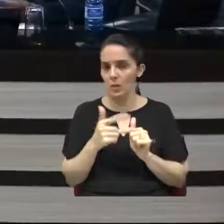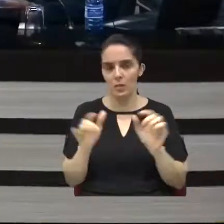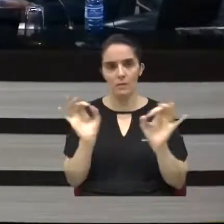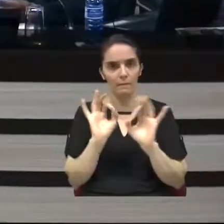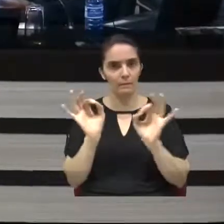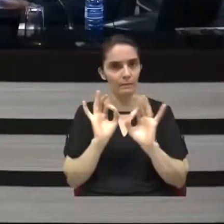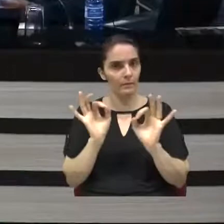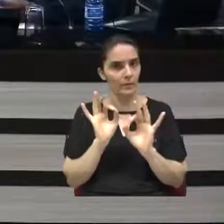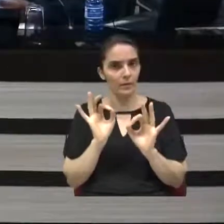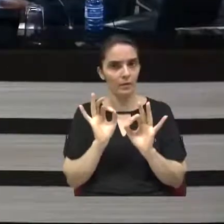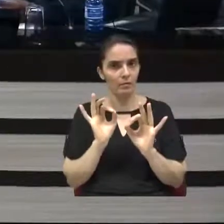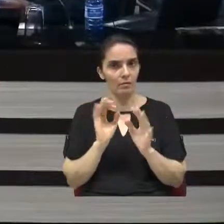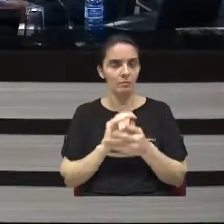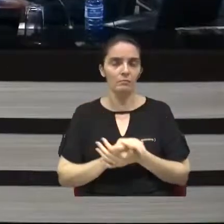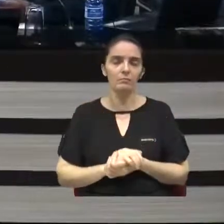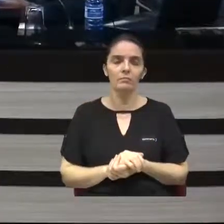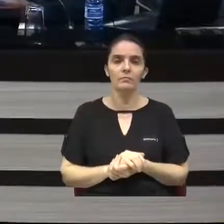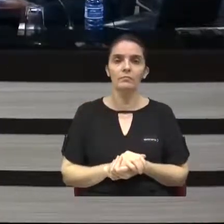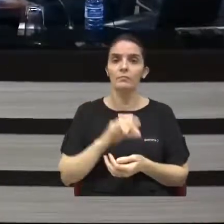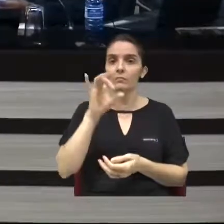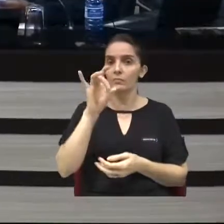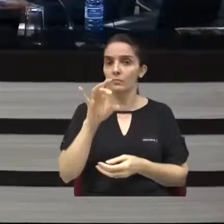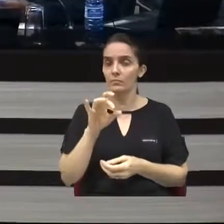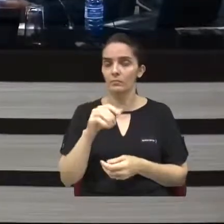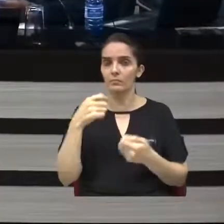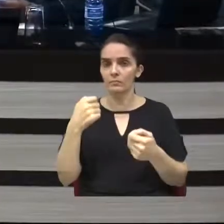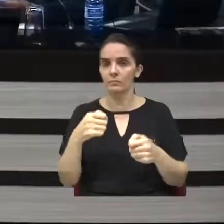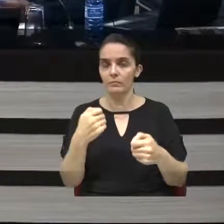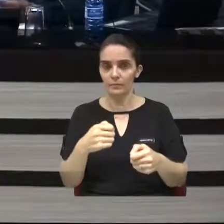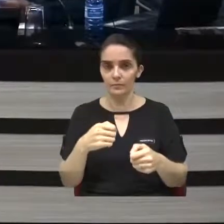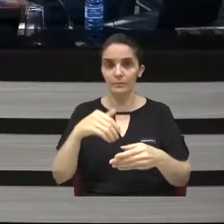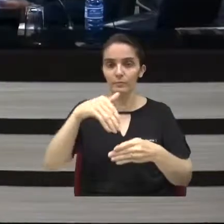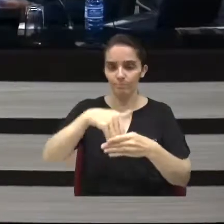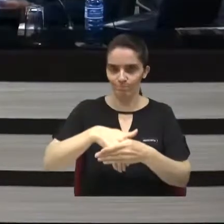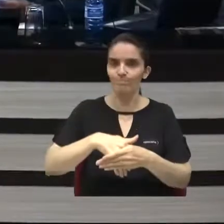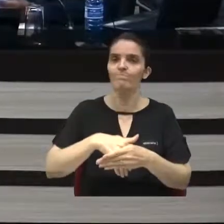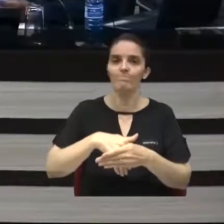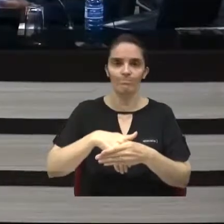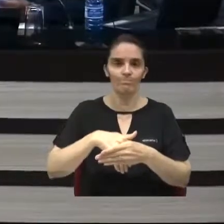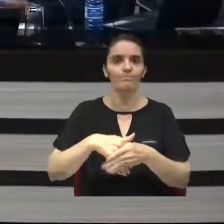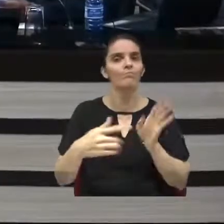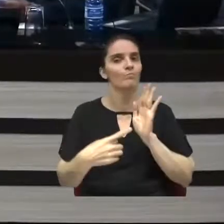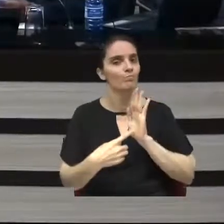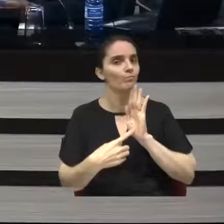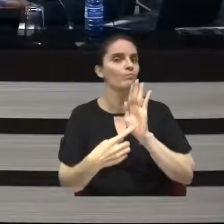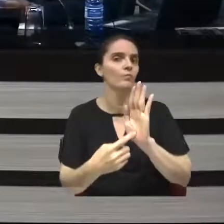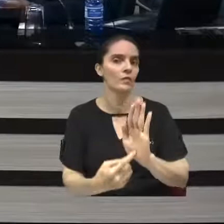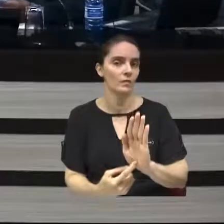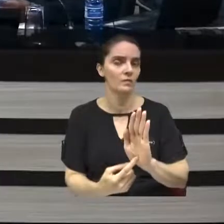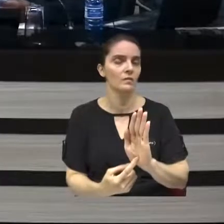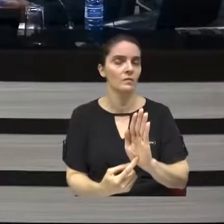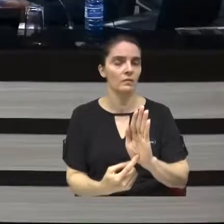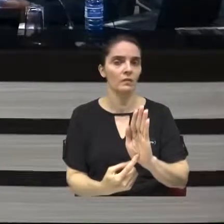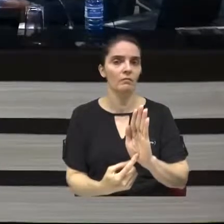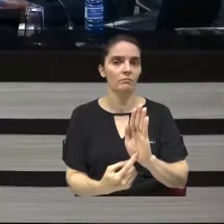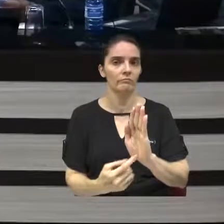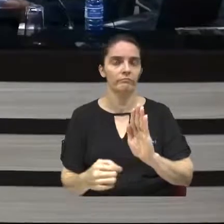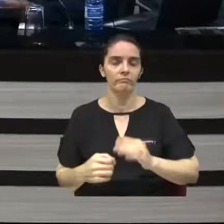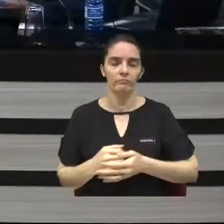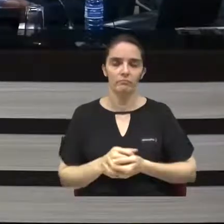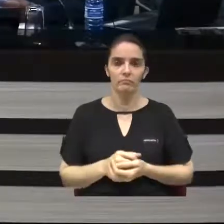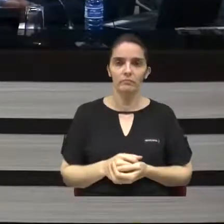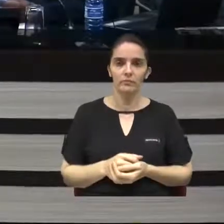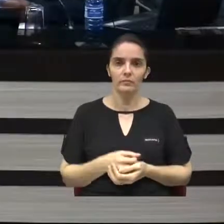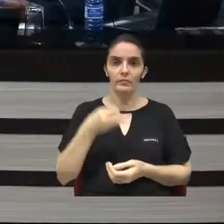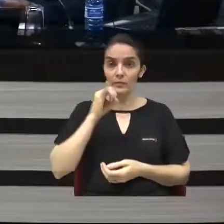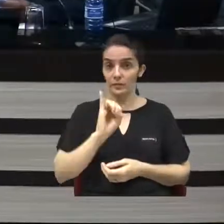se desempregado está. A única condição que seja eleitor, trazendo para o bojo do entendimento da lei que, em